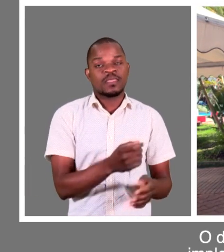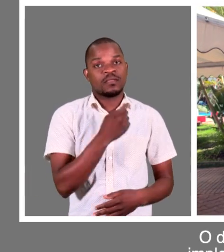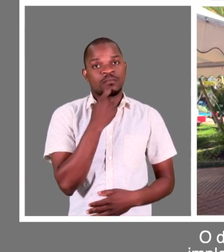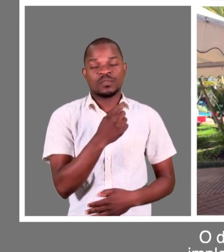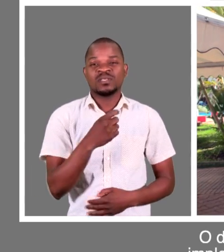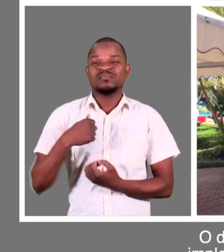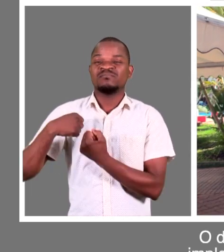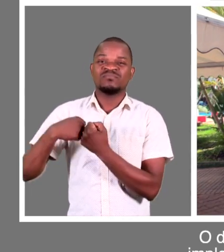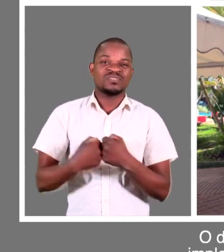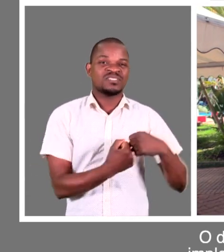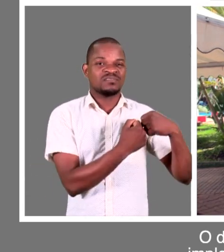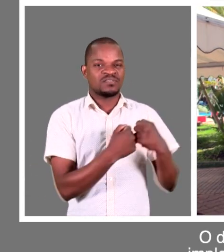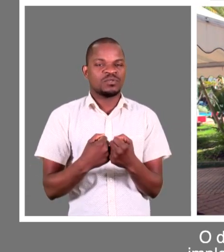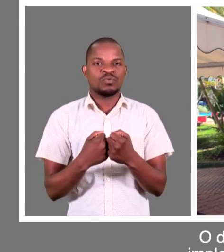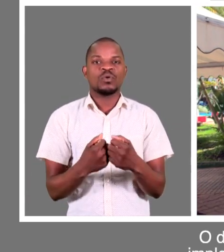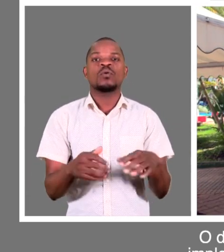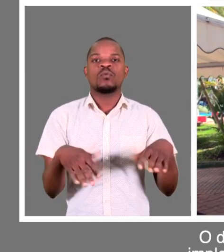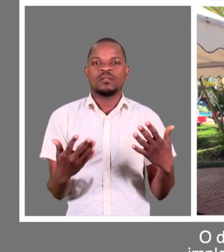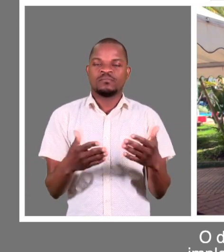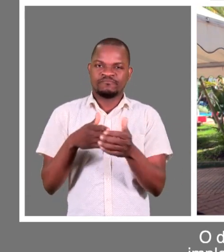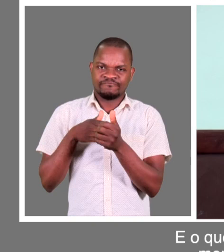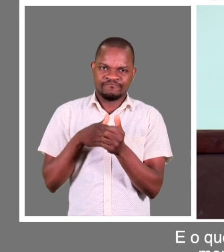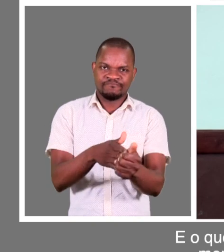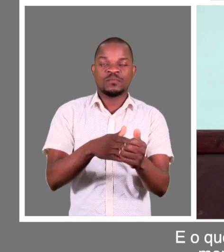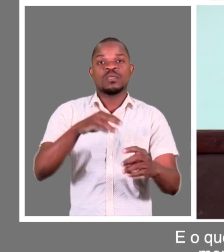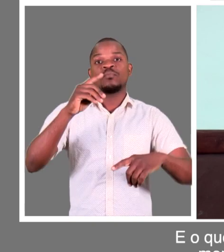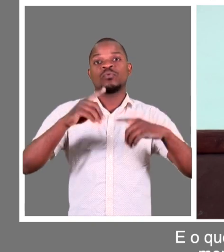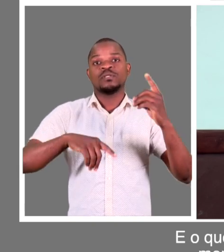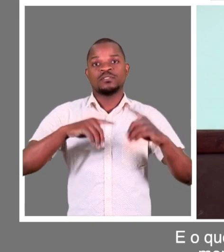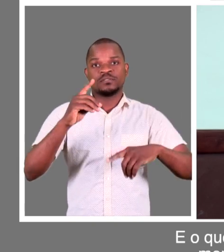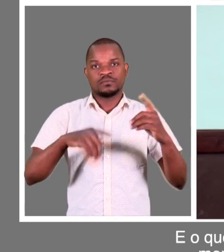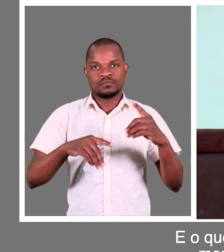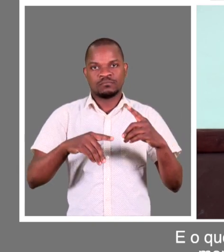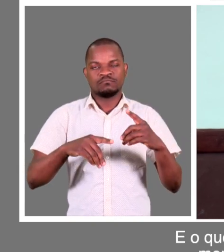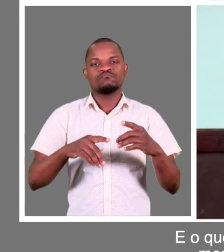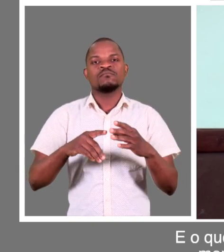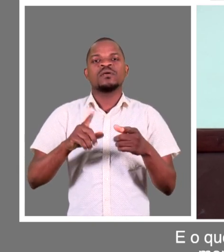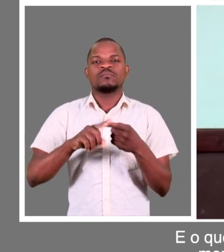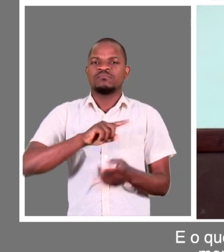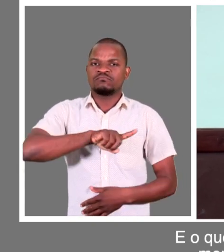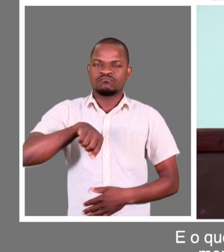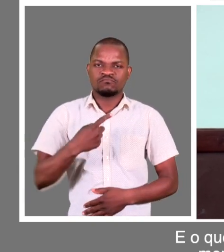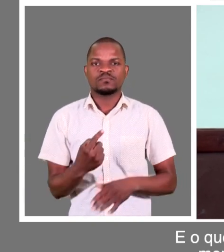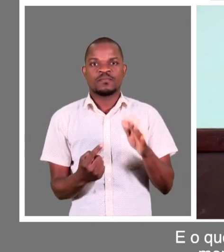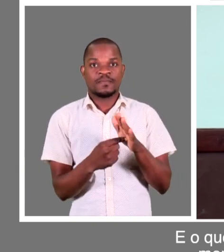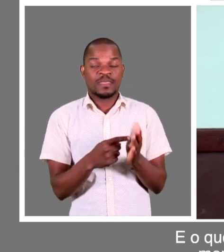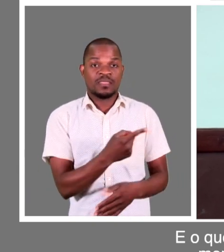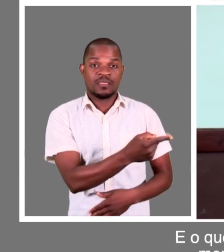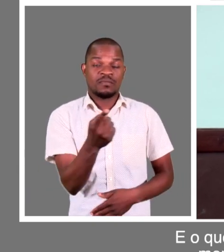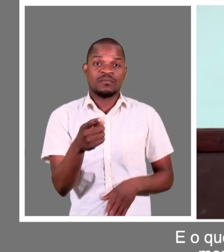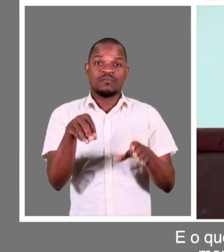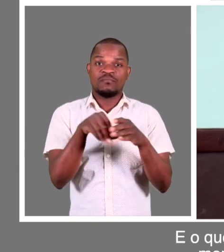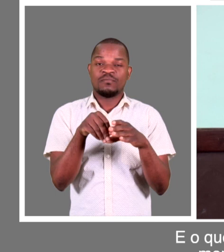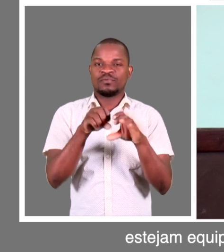ser o da implementação dessas políticas. E o que nós esperamos é que estes membros